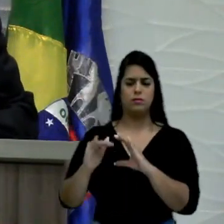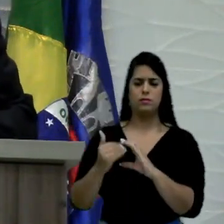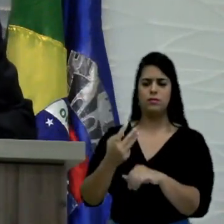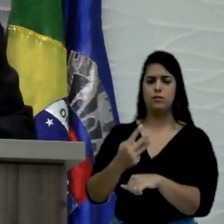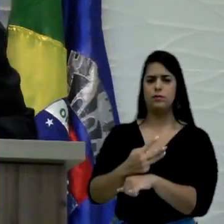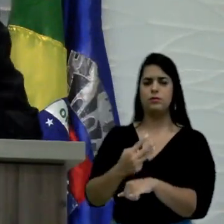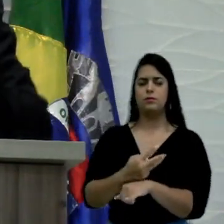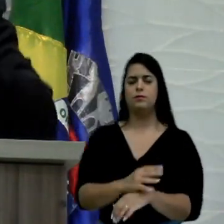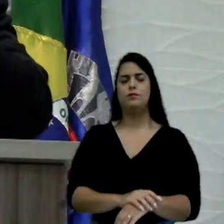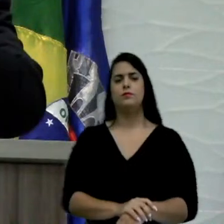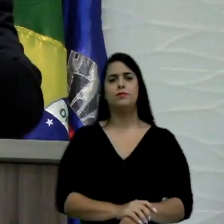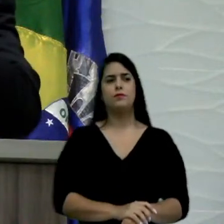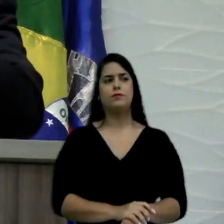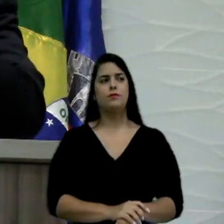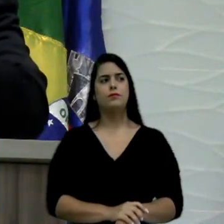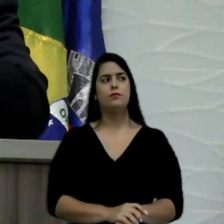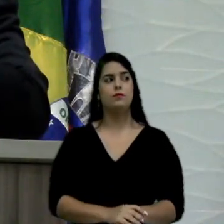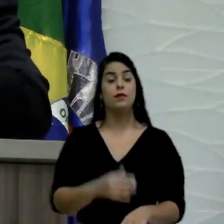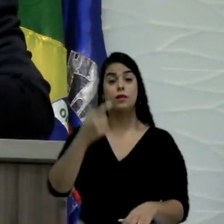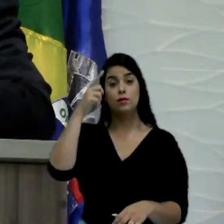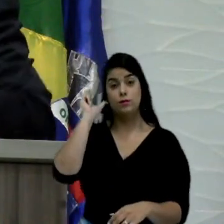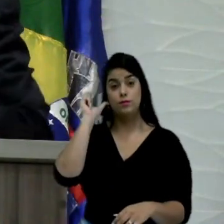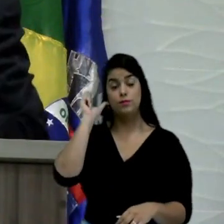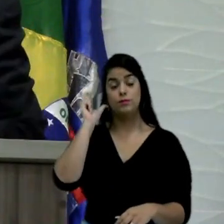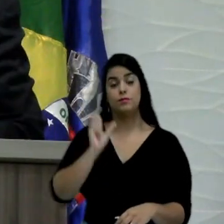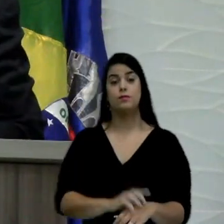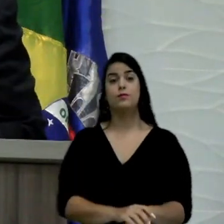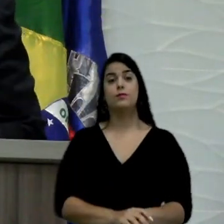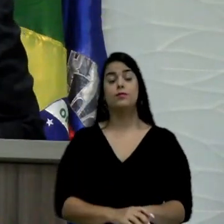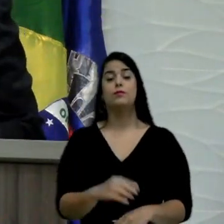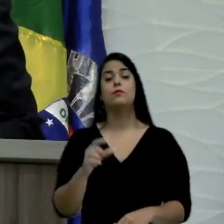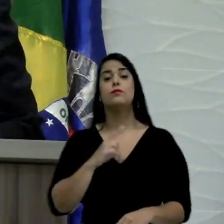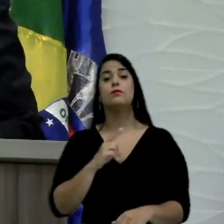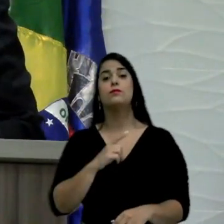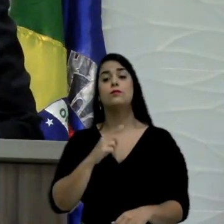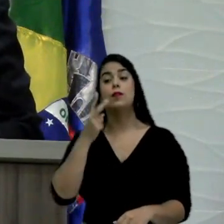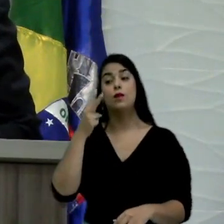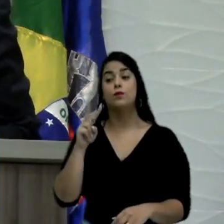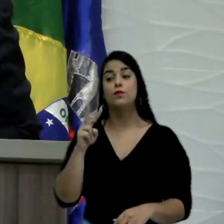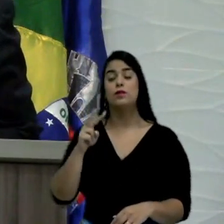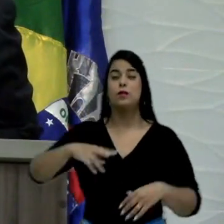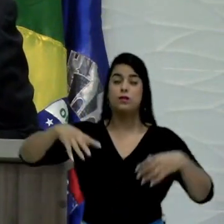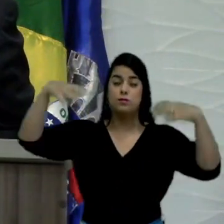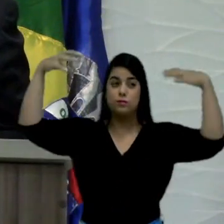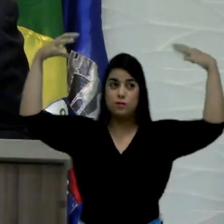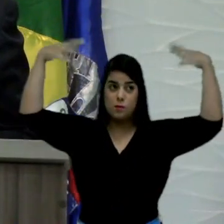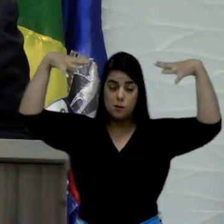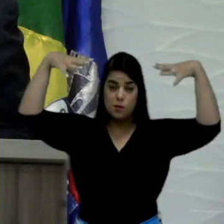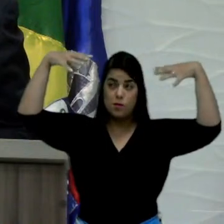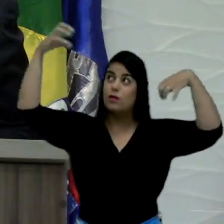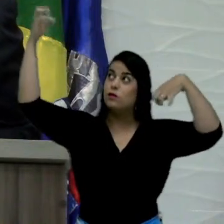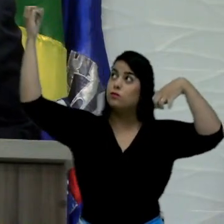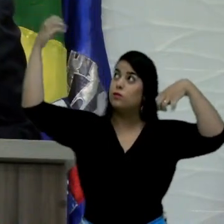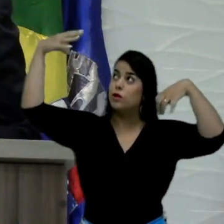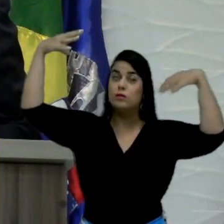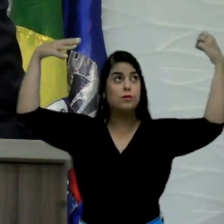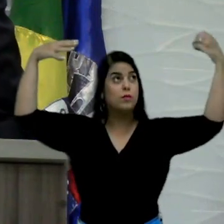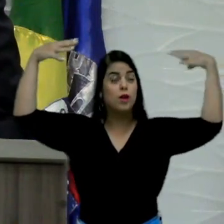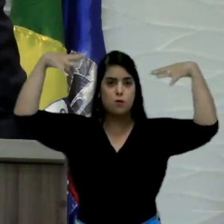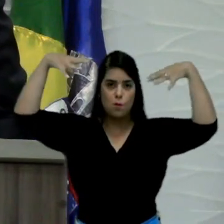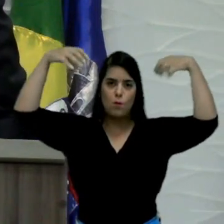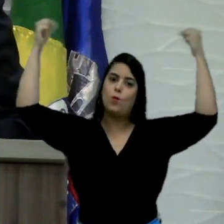Eu estive observando ontem que tem várias lâmpadas apagadas na Vila do Espírito Santo,